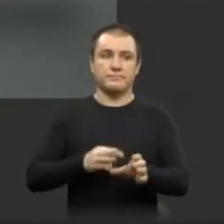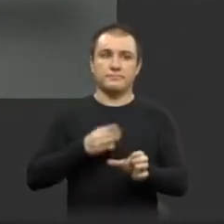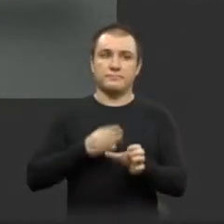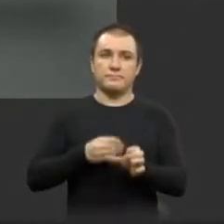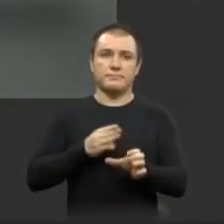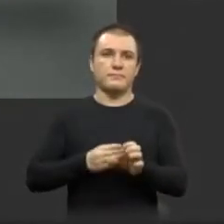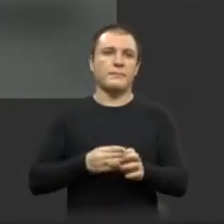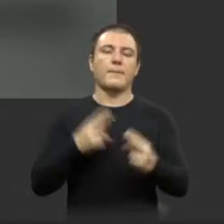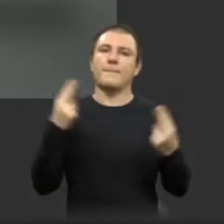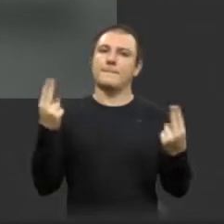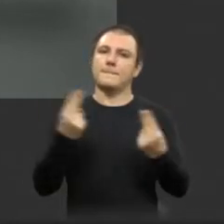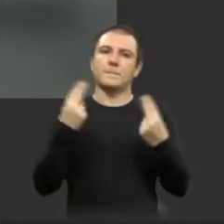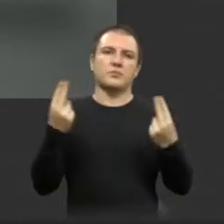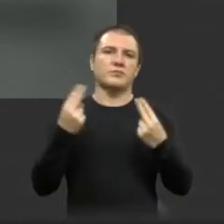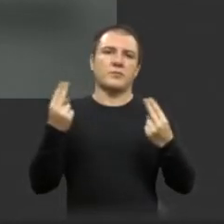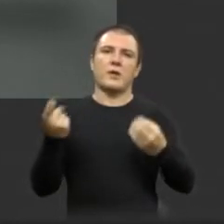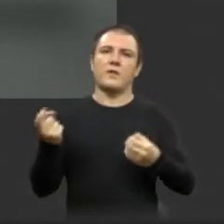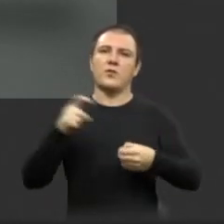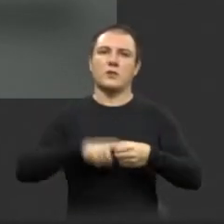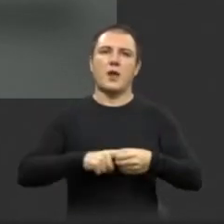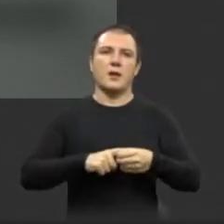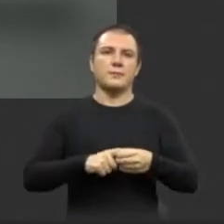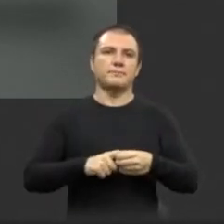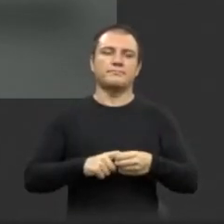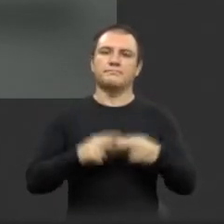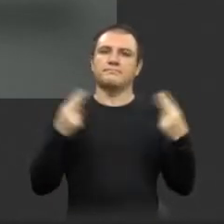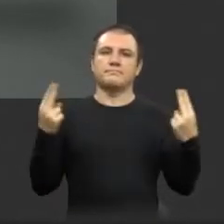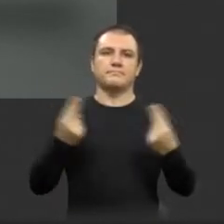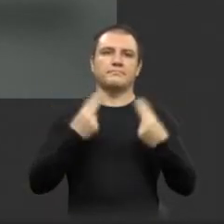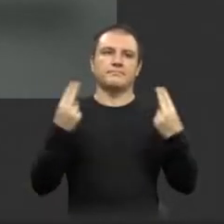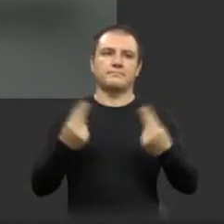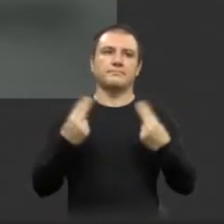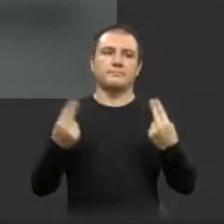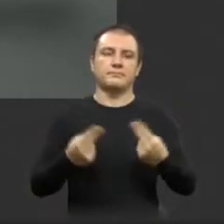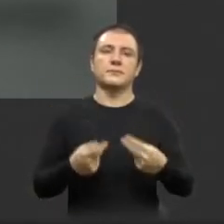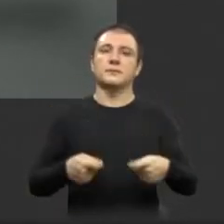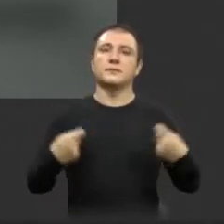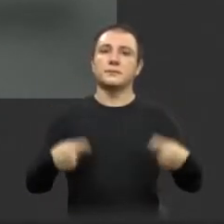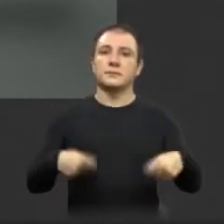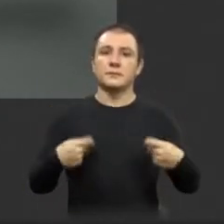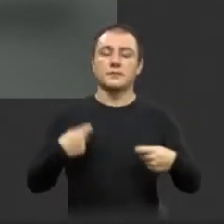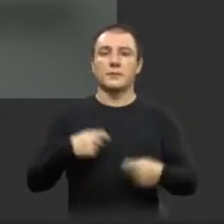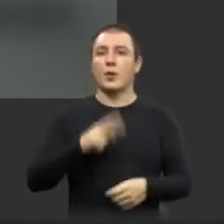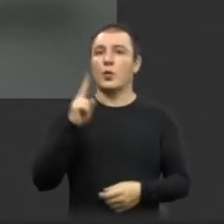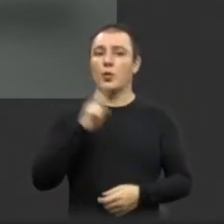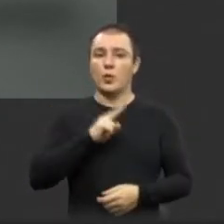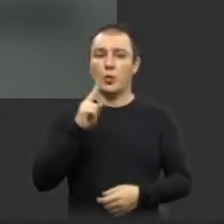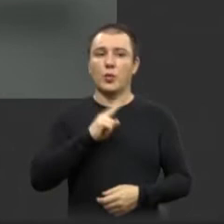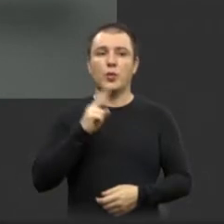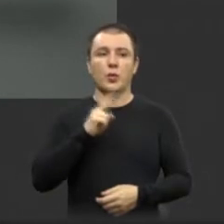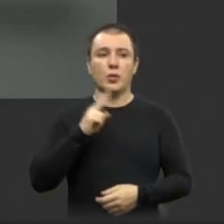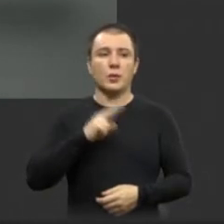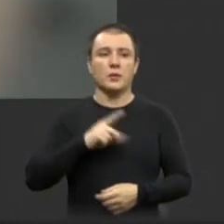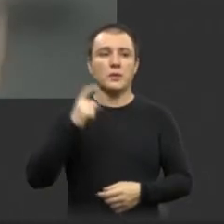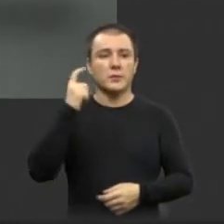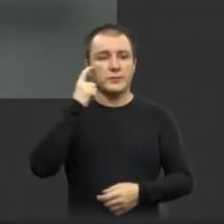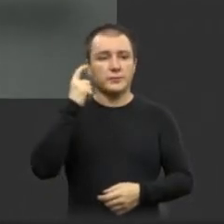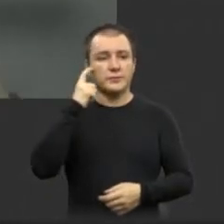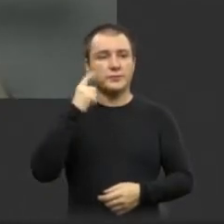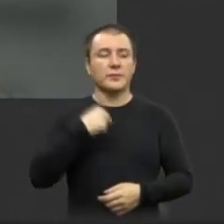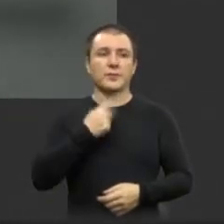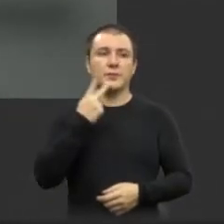Municipal não tem condições para Total reabertura no volta às aulas Isso precisa ser urgentemente repensadas